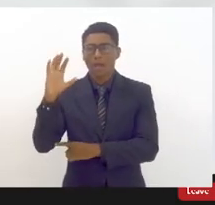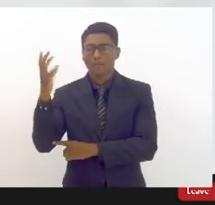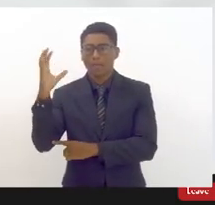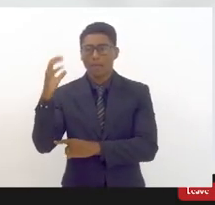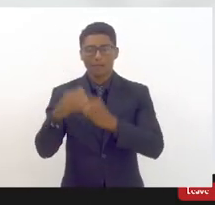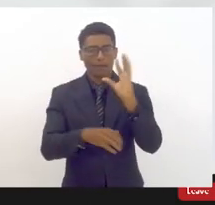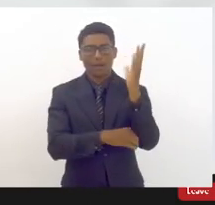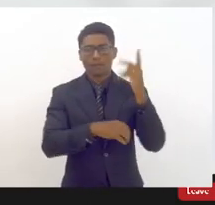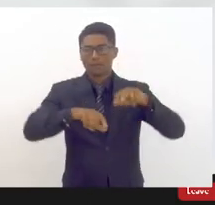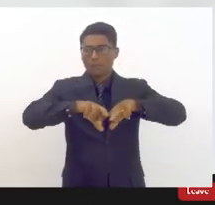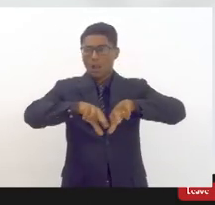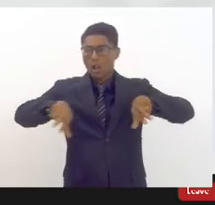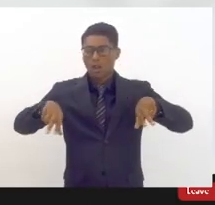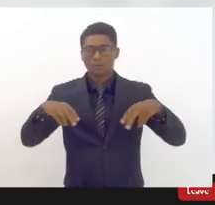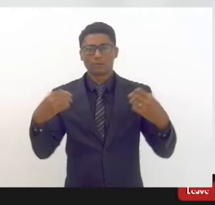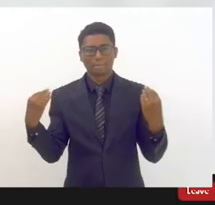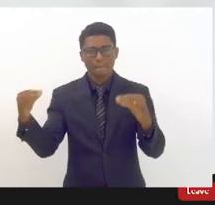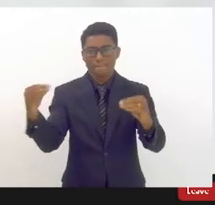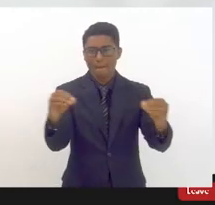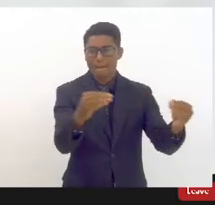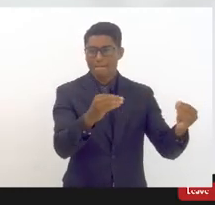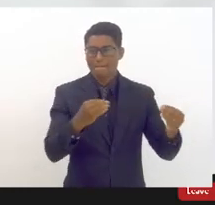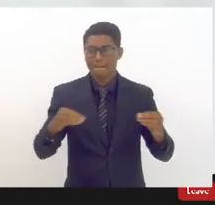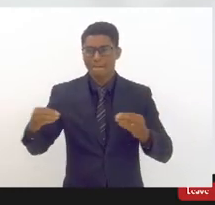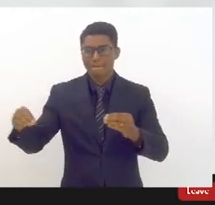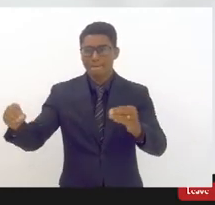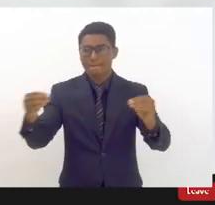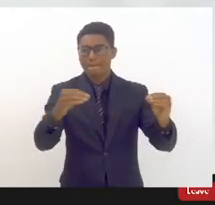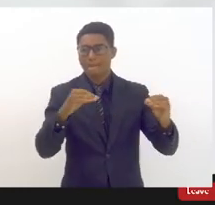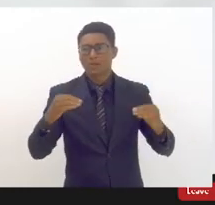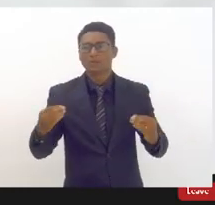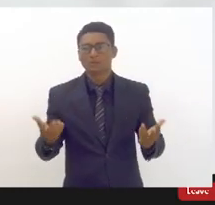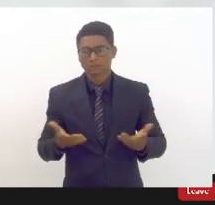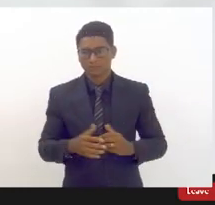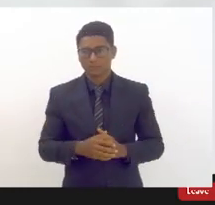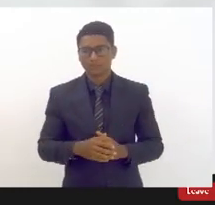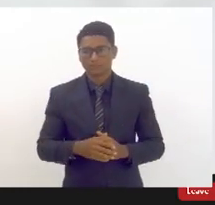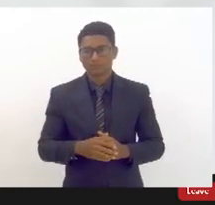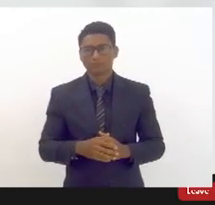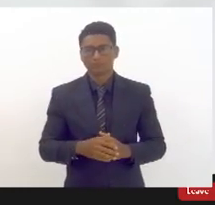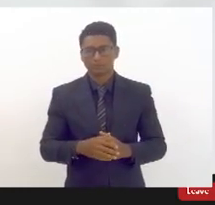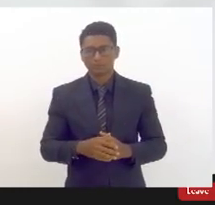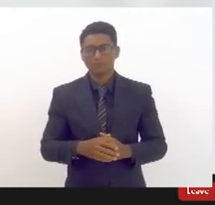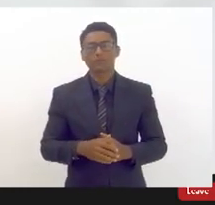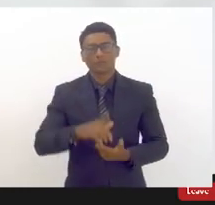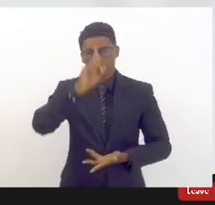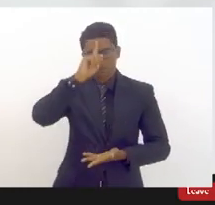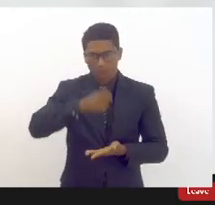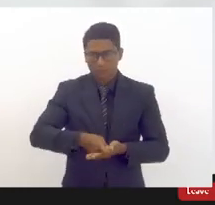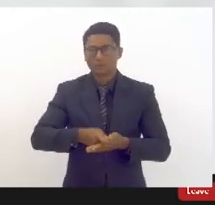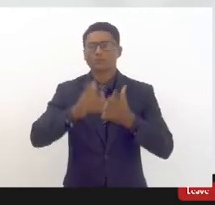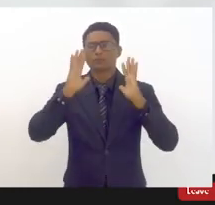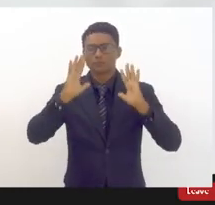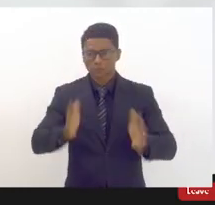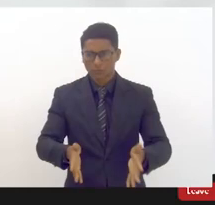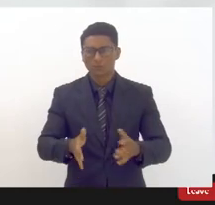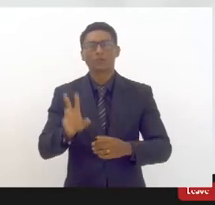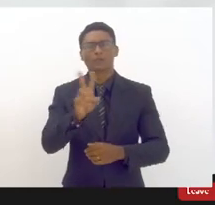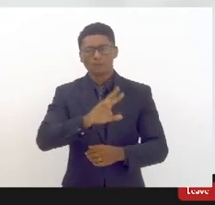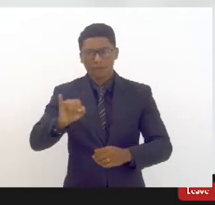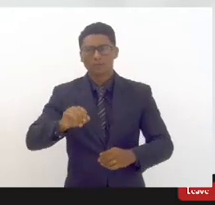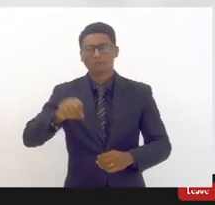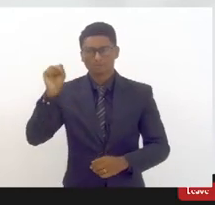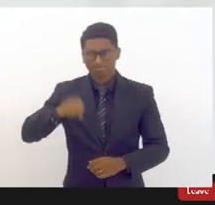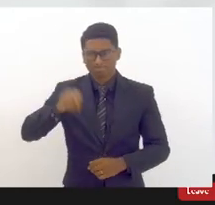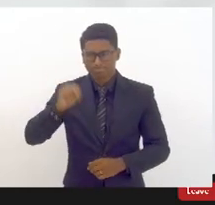não há uma discussão mais de como, tipo, o que fazer, de que forma, ou se vai ou não vai. Está decidida a decisão de fazer